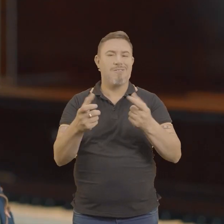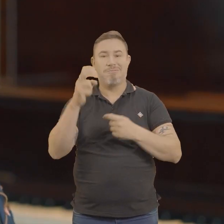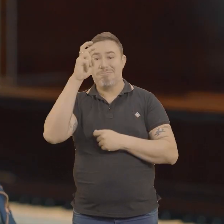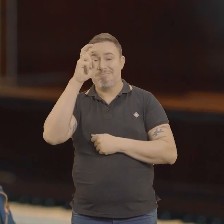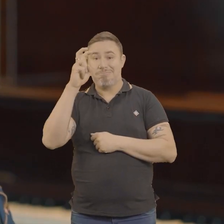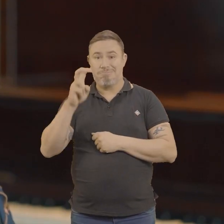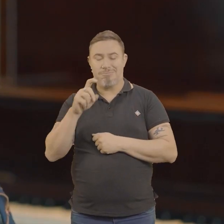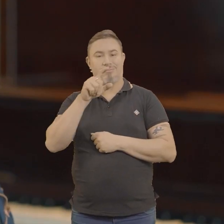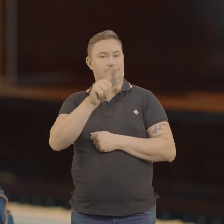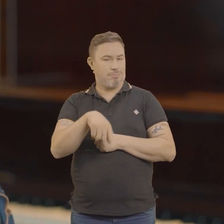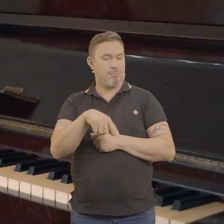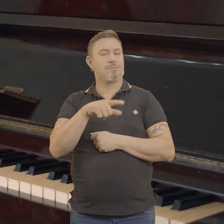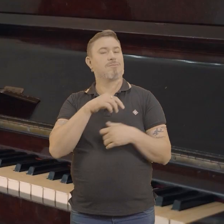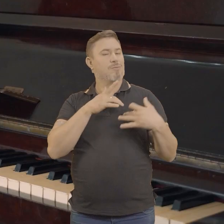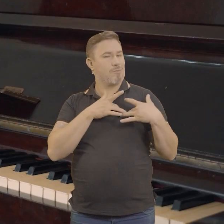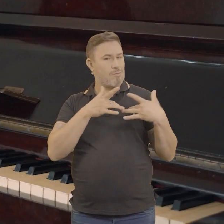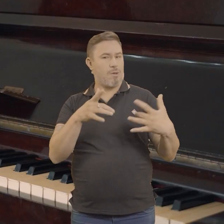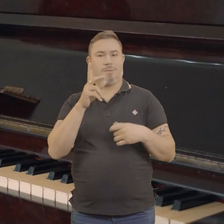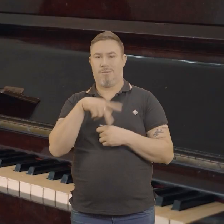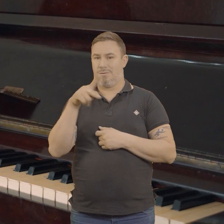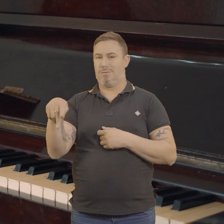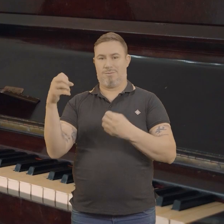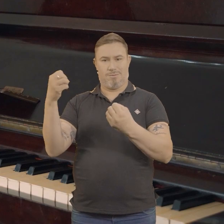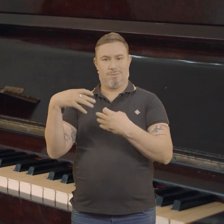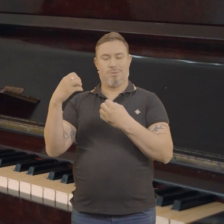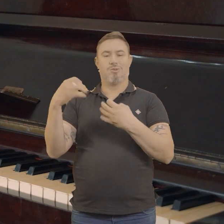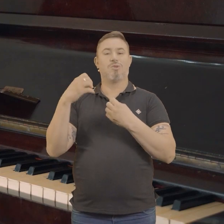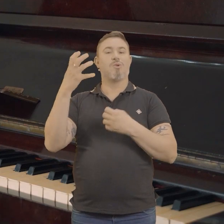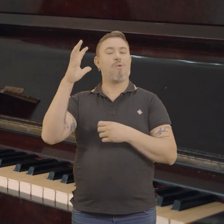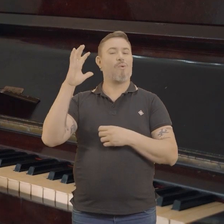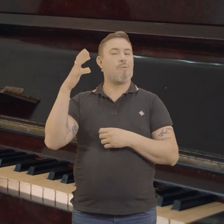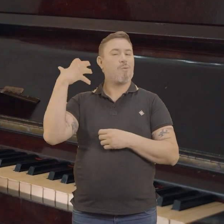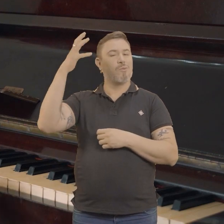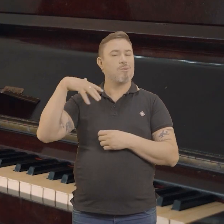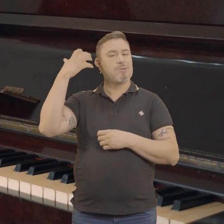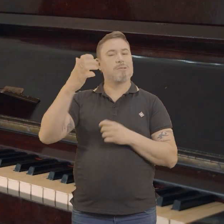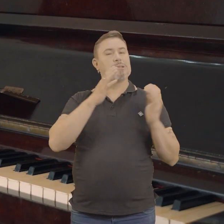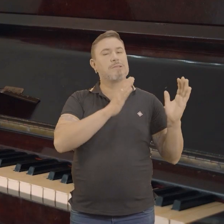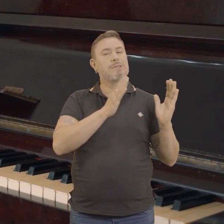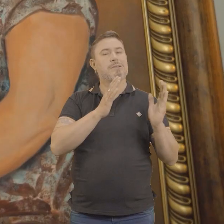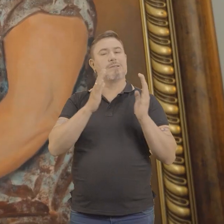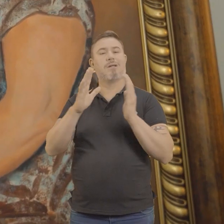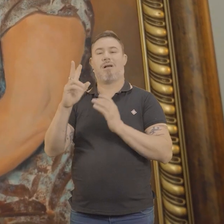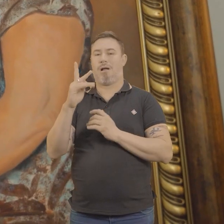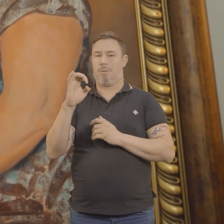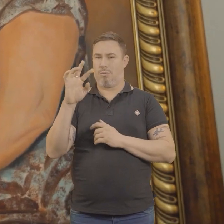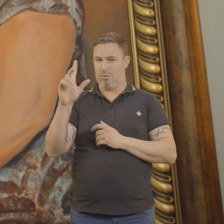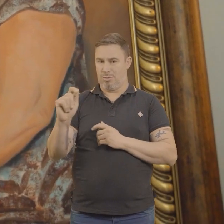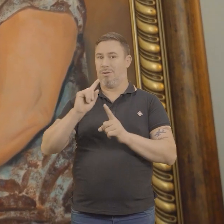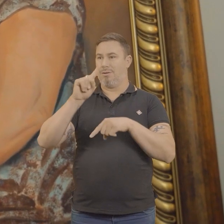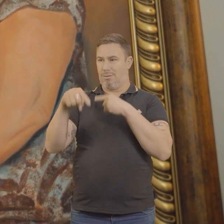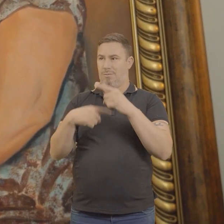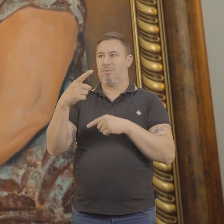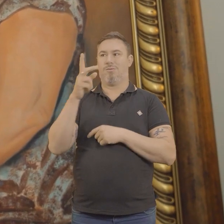inteligentíssima, generosa. Foi uma professora que me ensinou harmonia, professora excelente. Depois eu fui ser professora